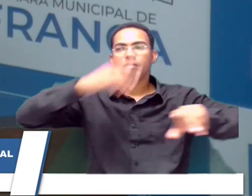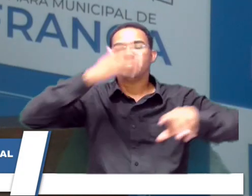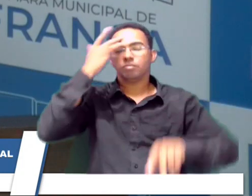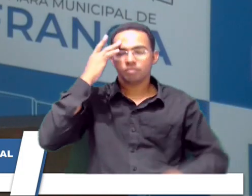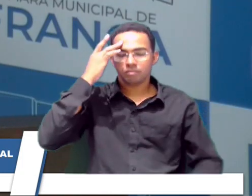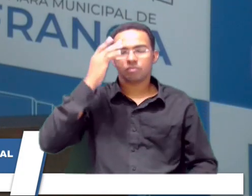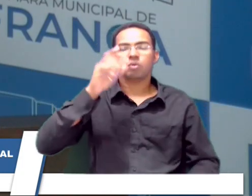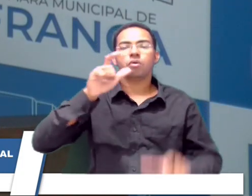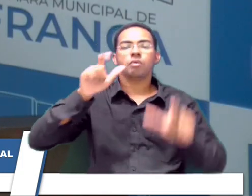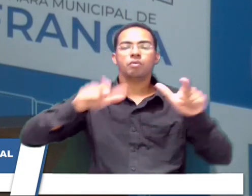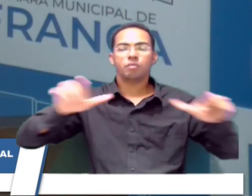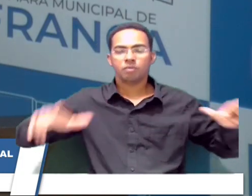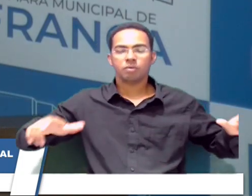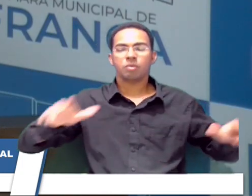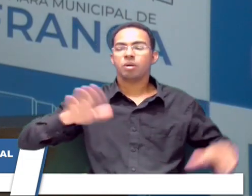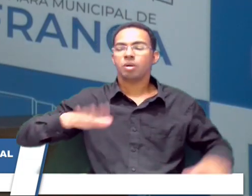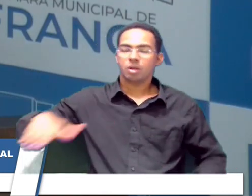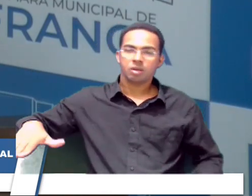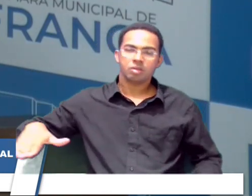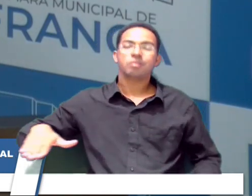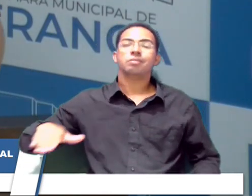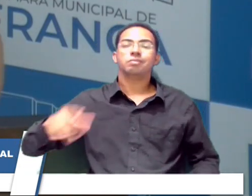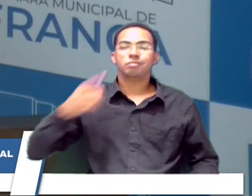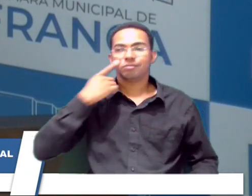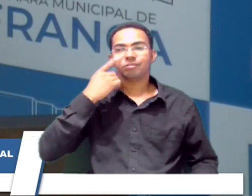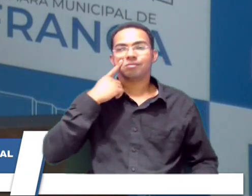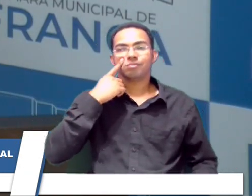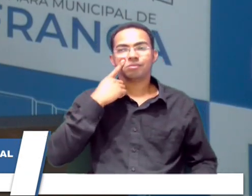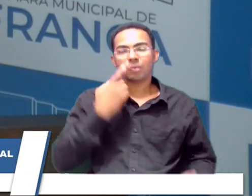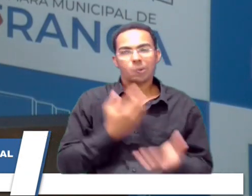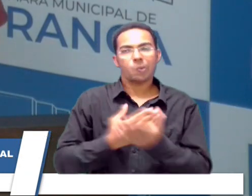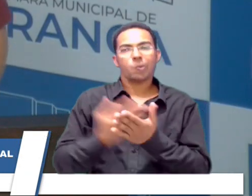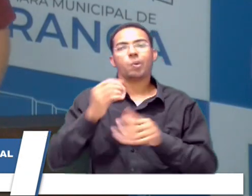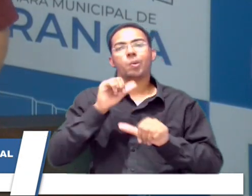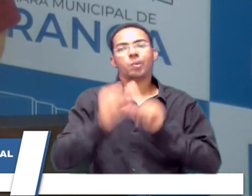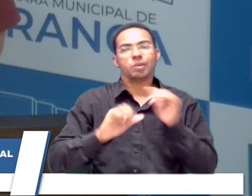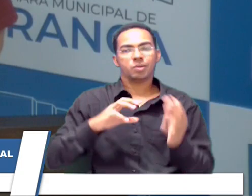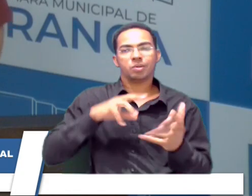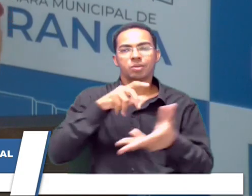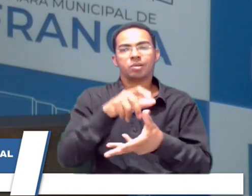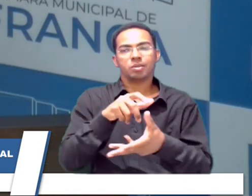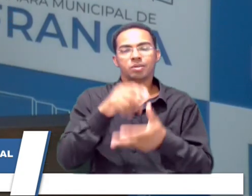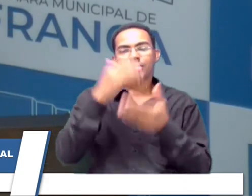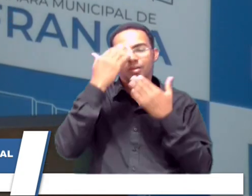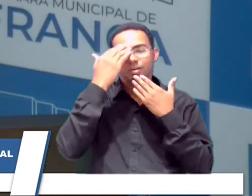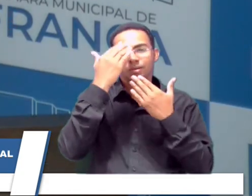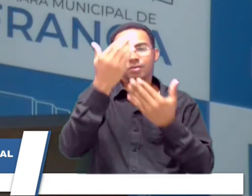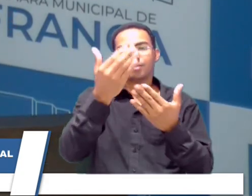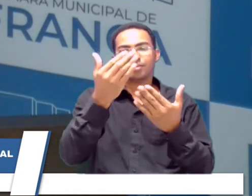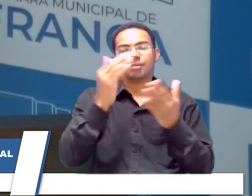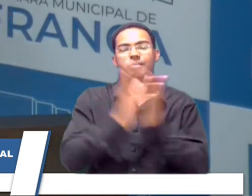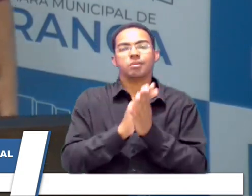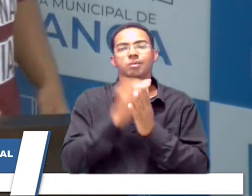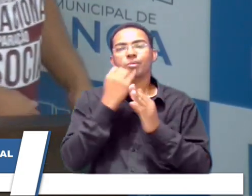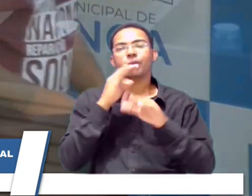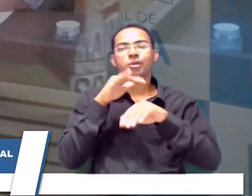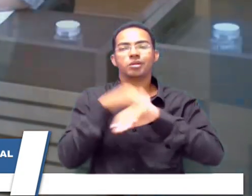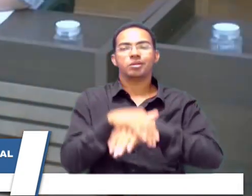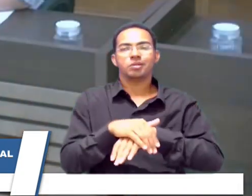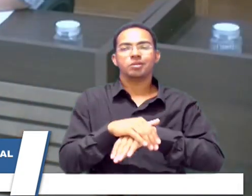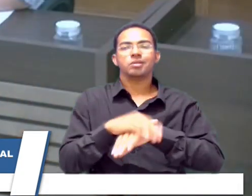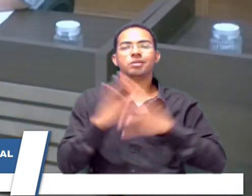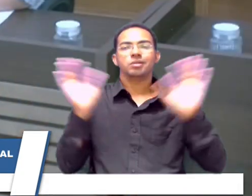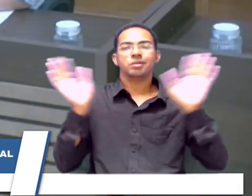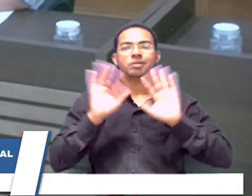várias crianças, e aí assim nós vamos começar a mudar o mundo. Obrigado, pessoal. Boa noite.